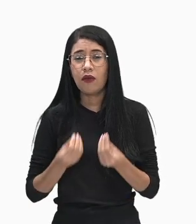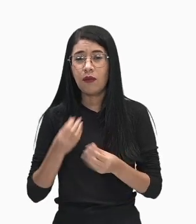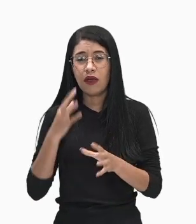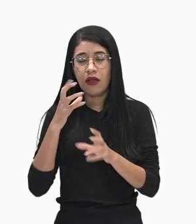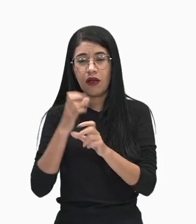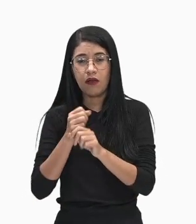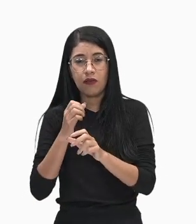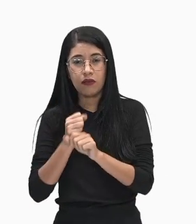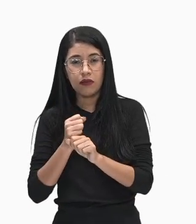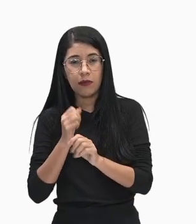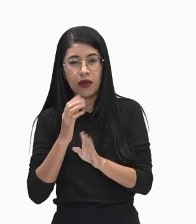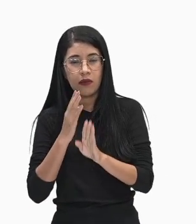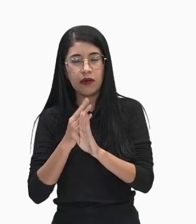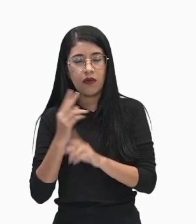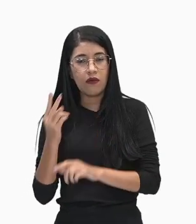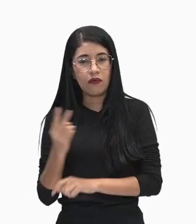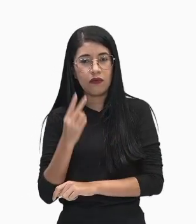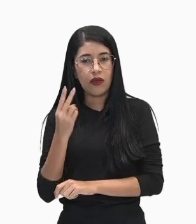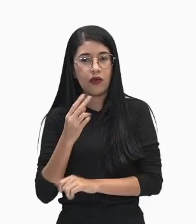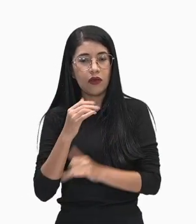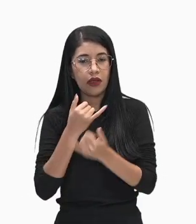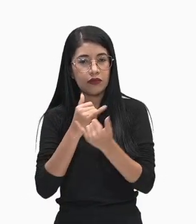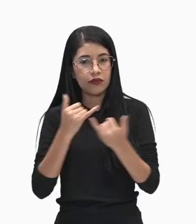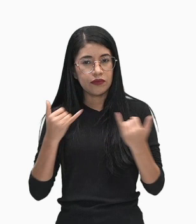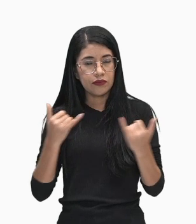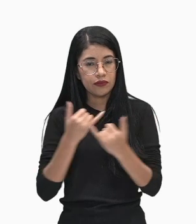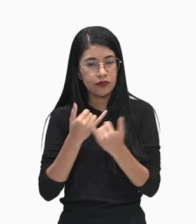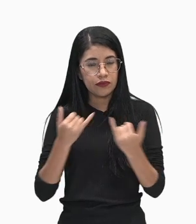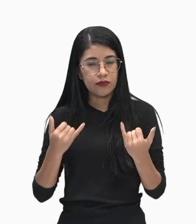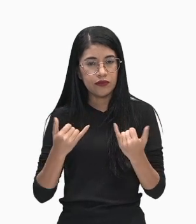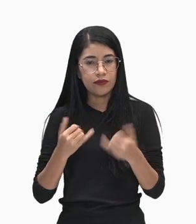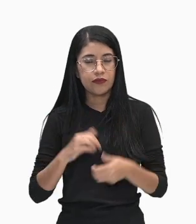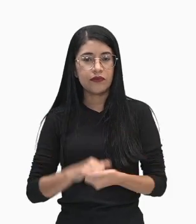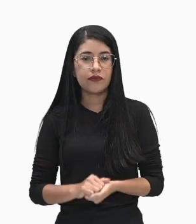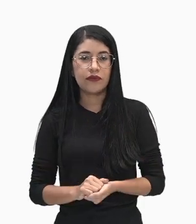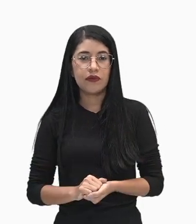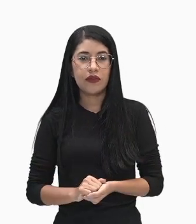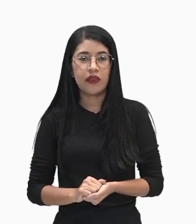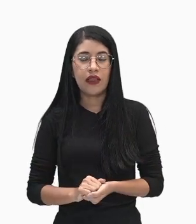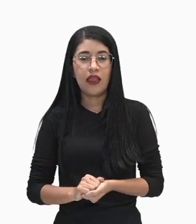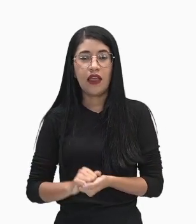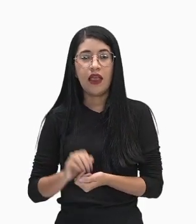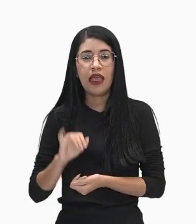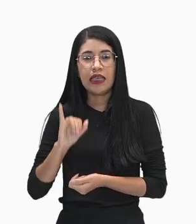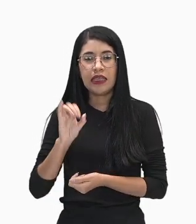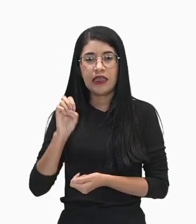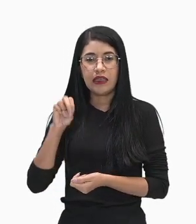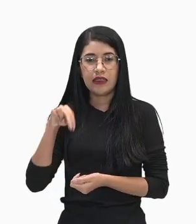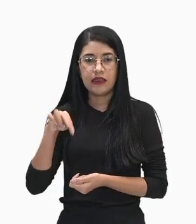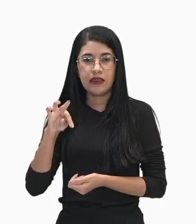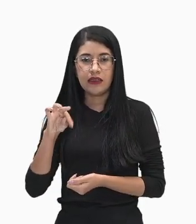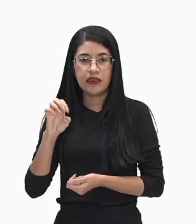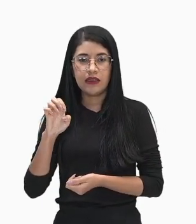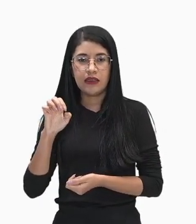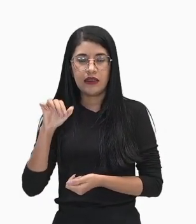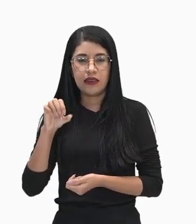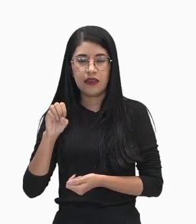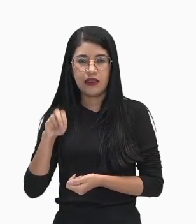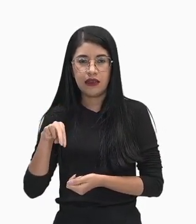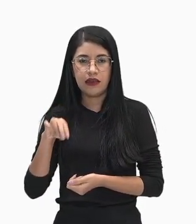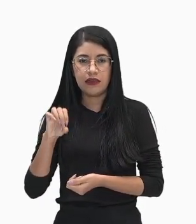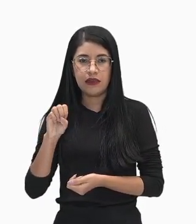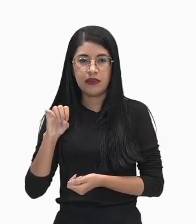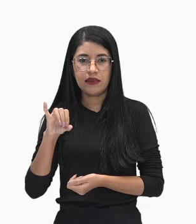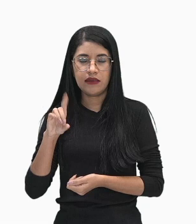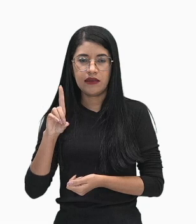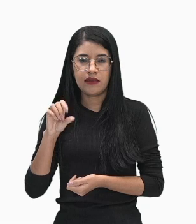o valor da corrente elétrica. É o que a gente vai chamar de intensidade da corrente